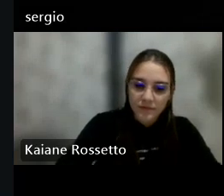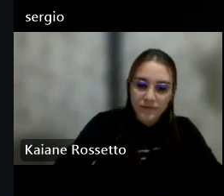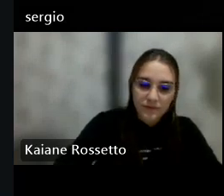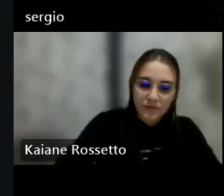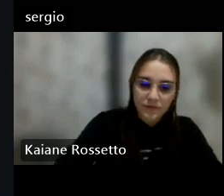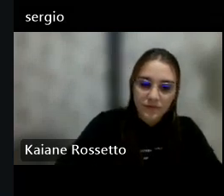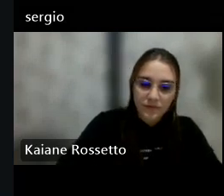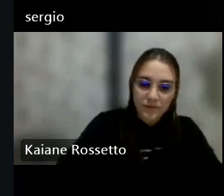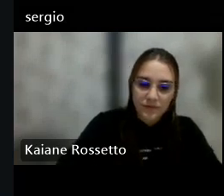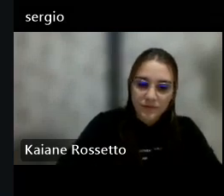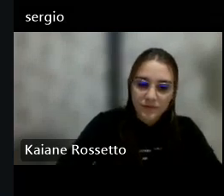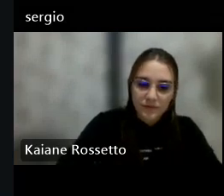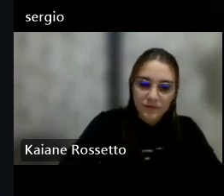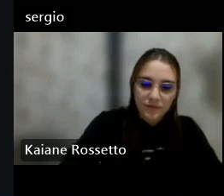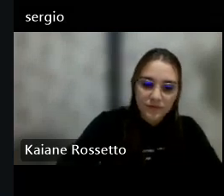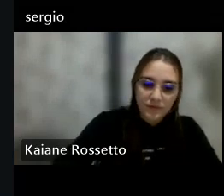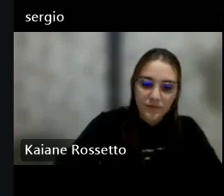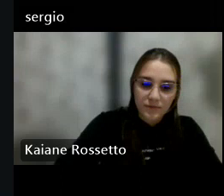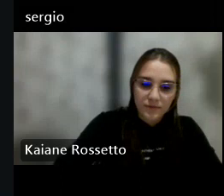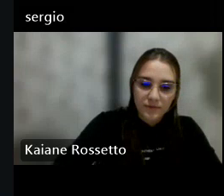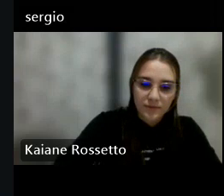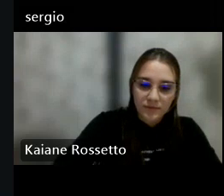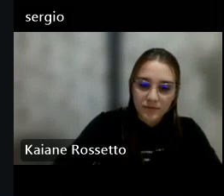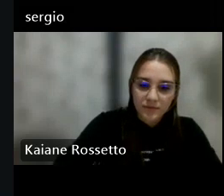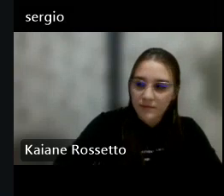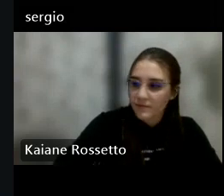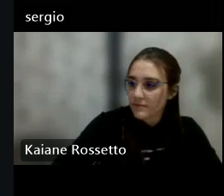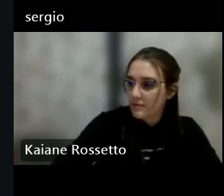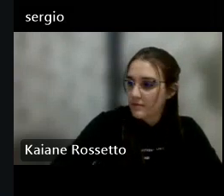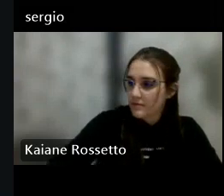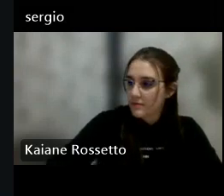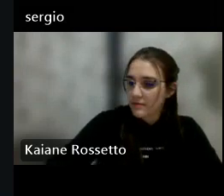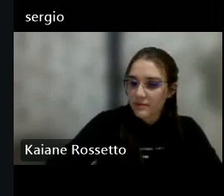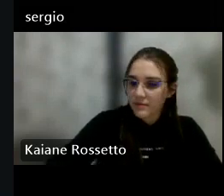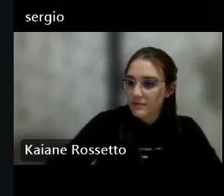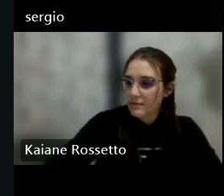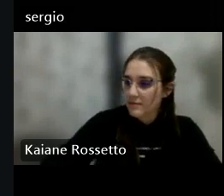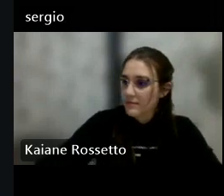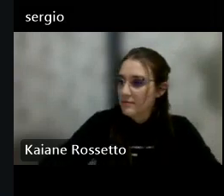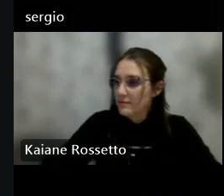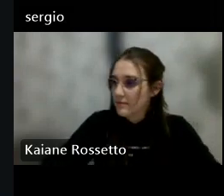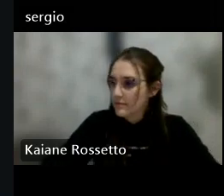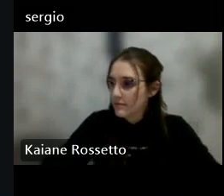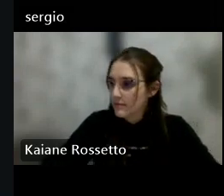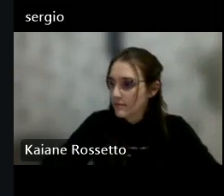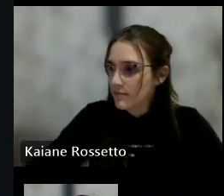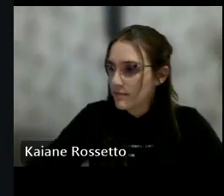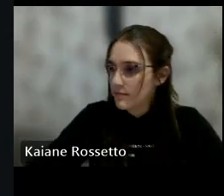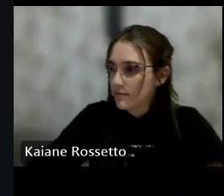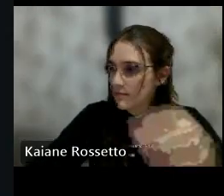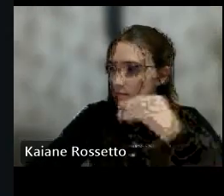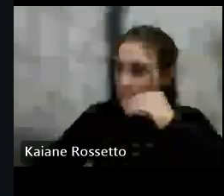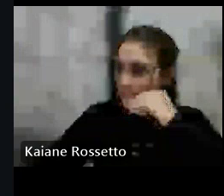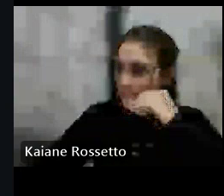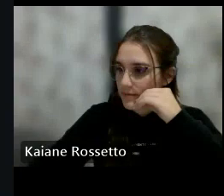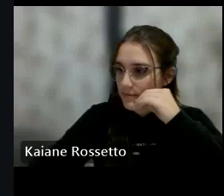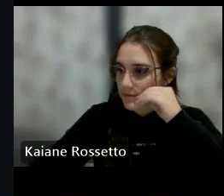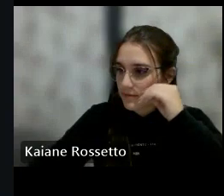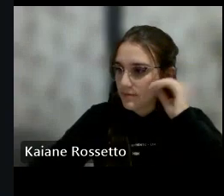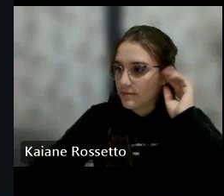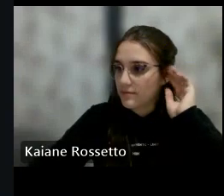ele não teve como sair pelo térreo. Ele foi para o terraço. E o planeta